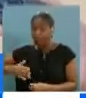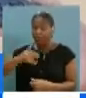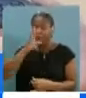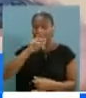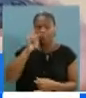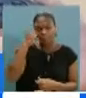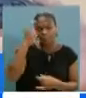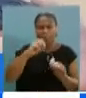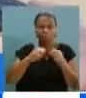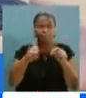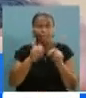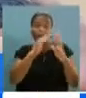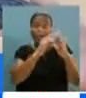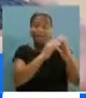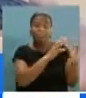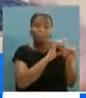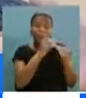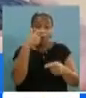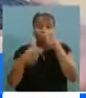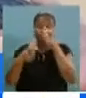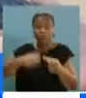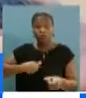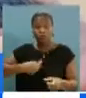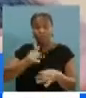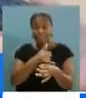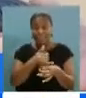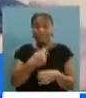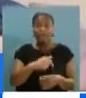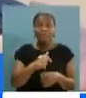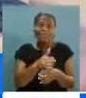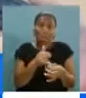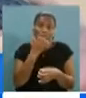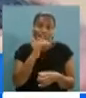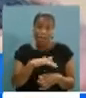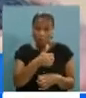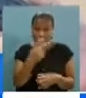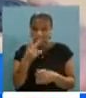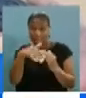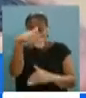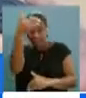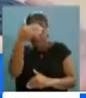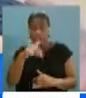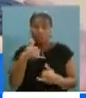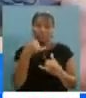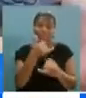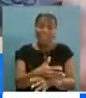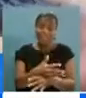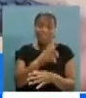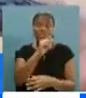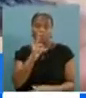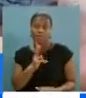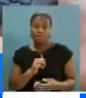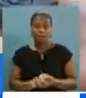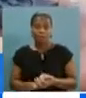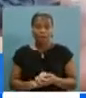déficit habitacional em relação à população da própria ilha, temos o Sal e a Boa Vista em primeiro lugar, seguido de São Vicente. Em relação